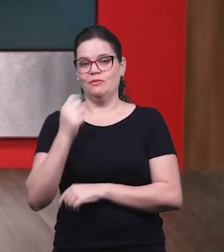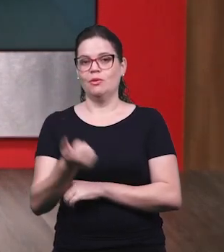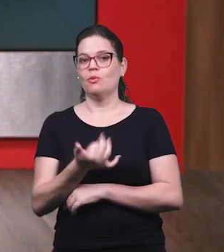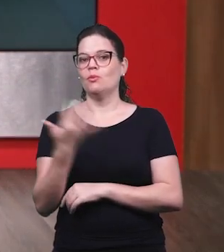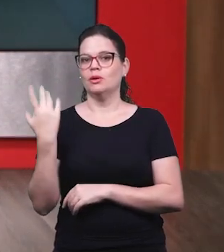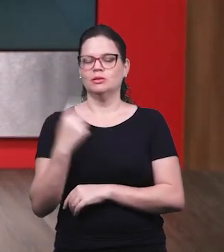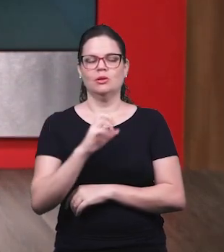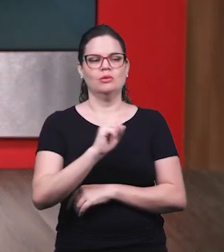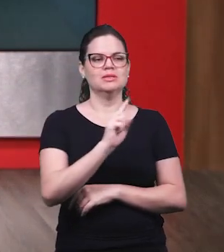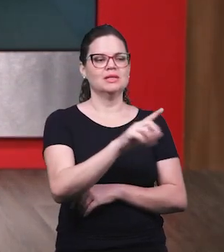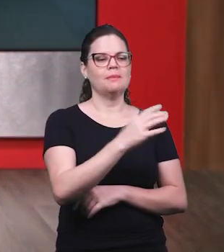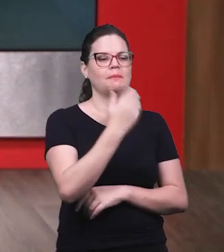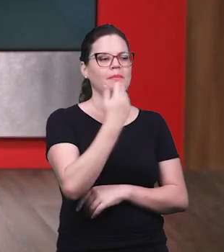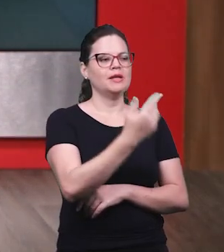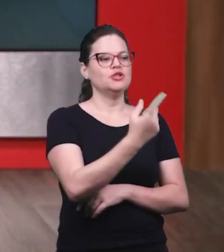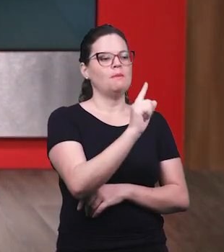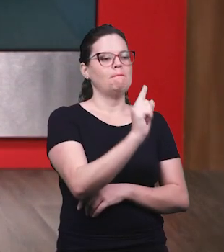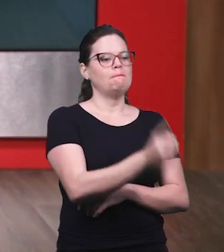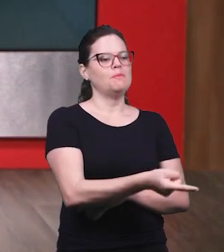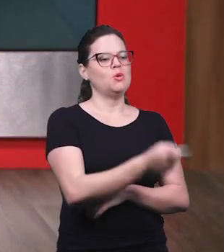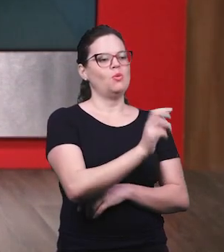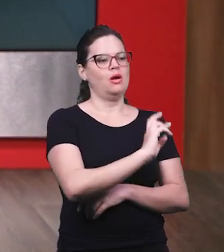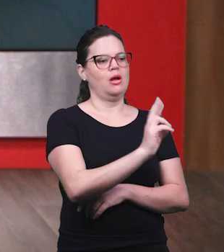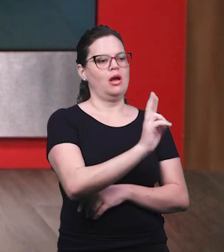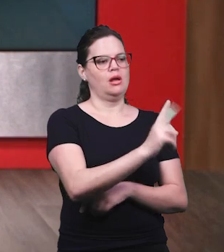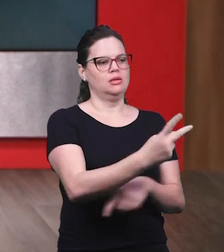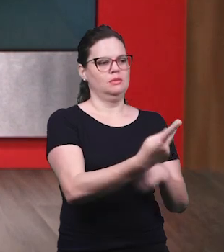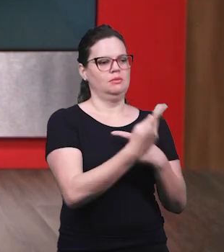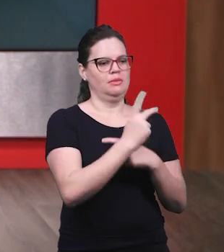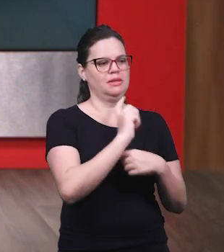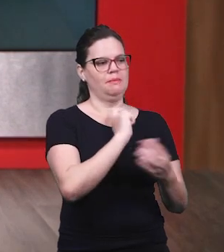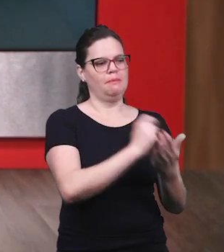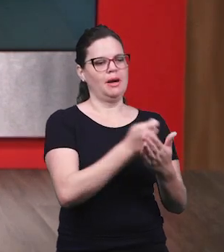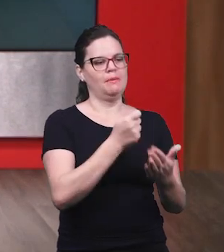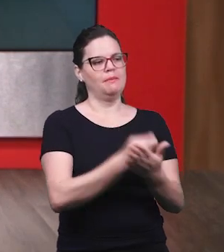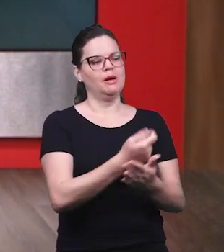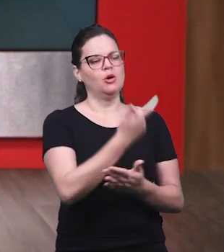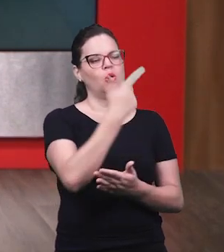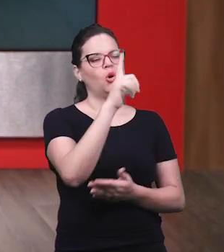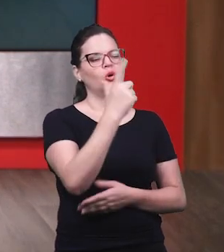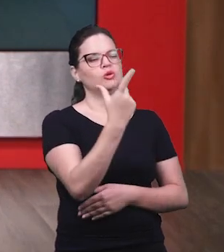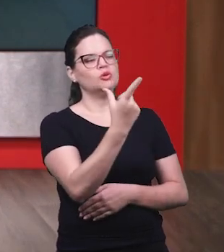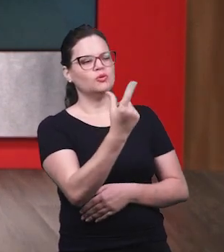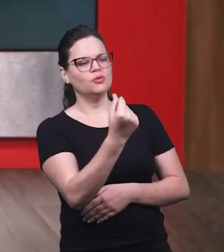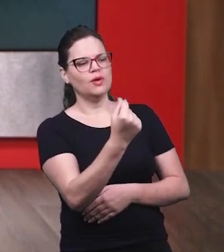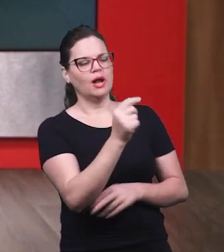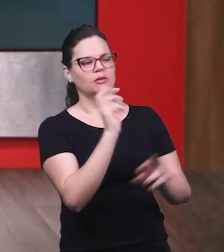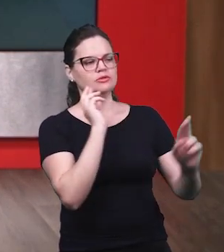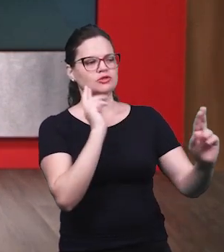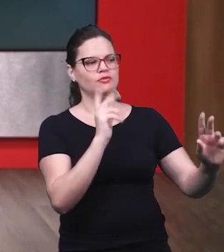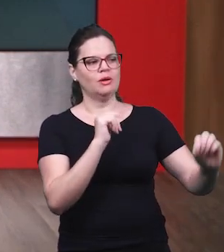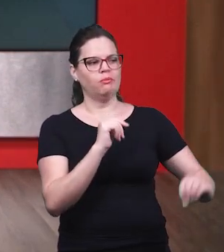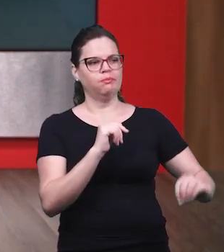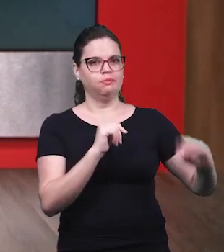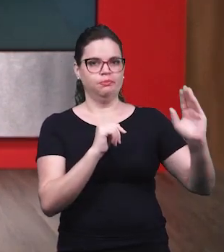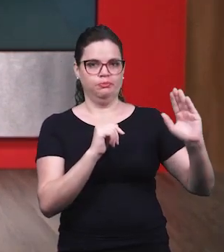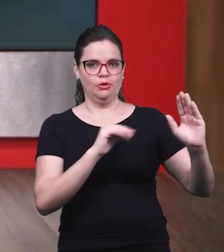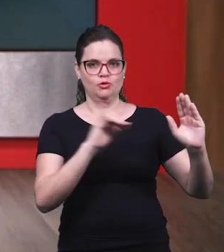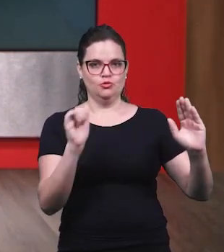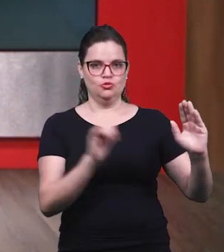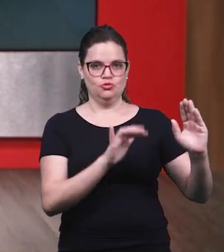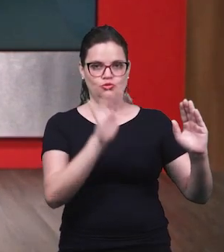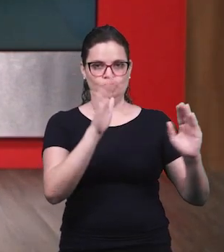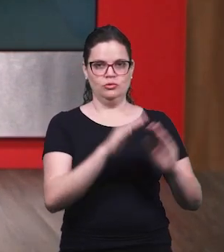com a pessoa e quando vai pagar deu outro valor. Então, para você entender como isso funciona. Ele